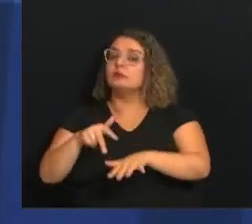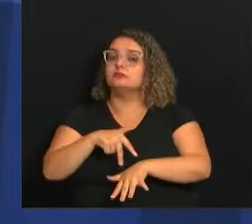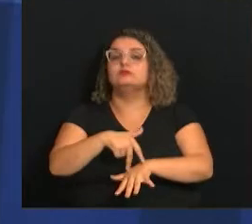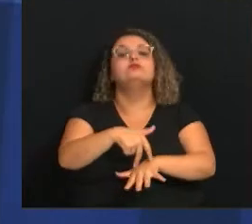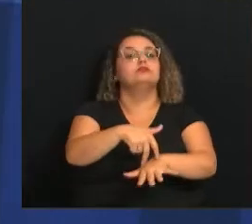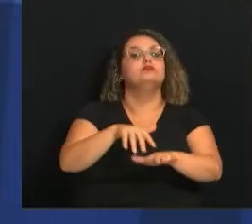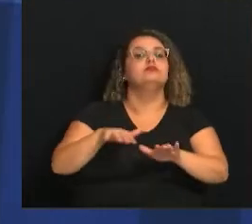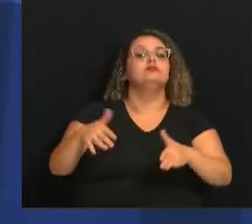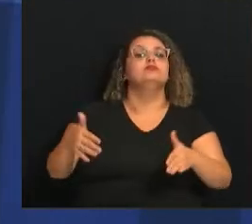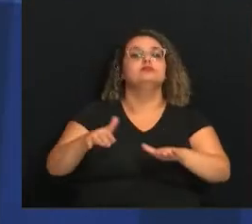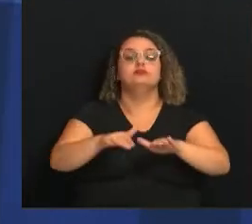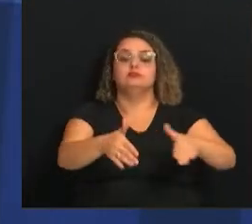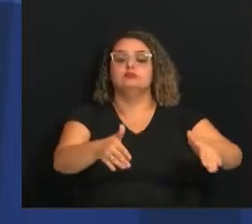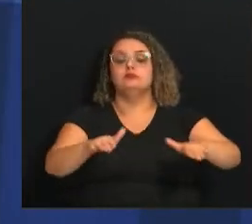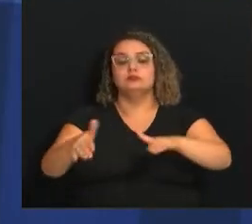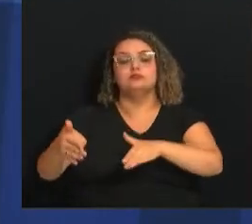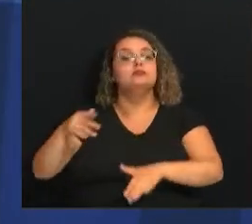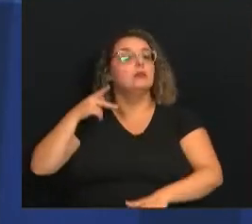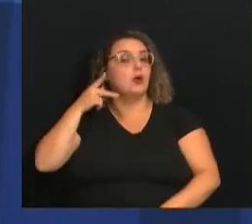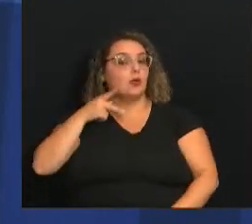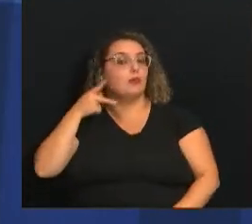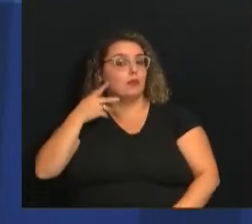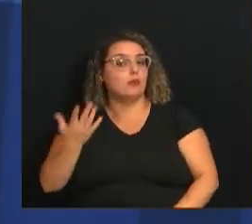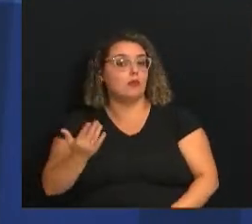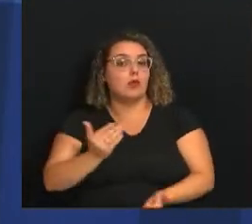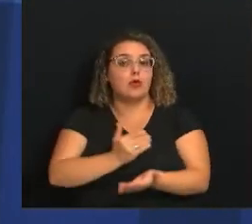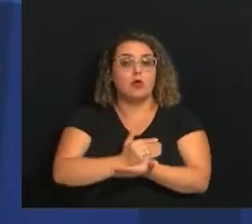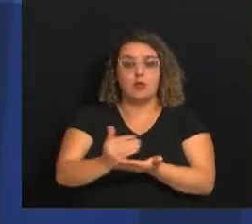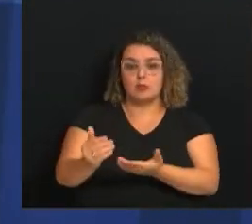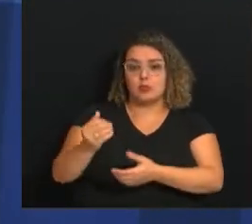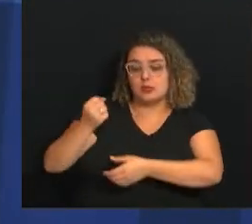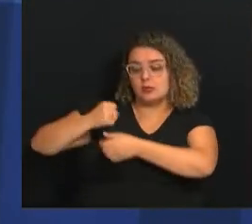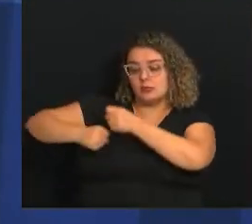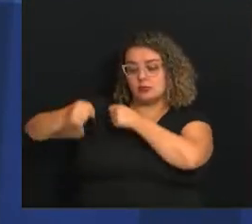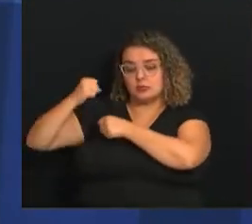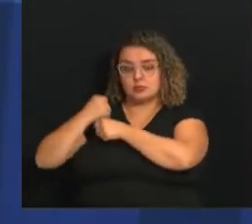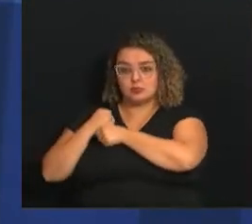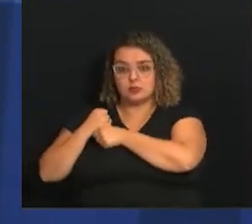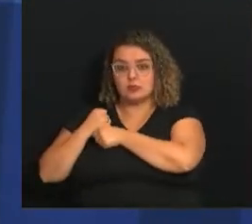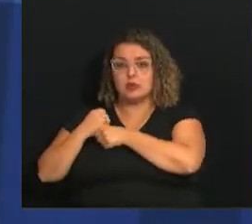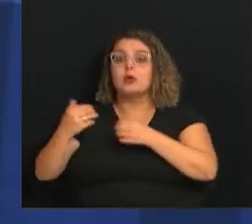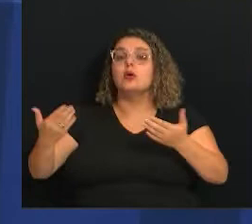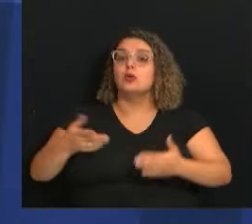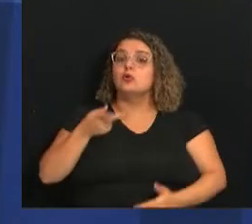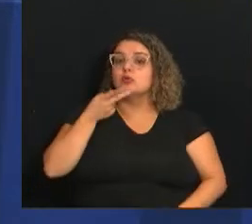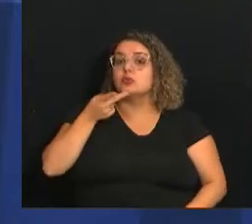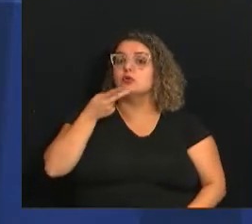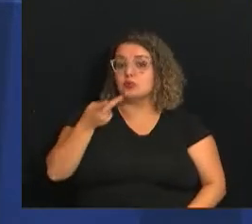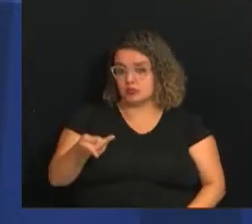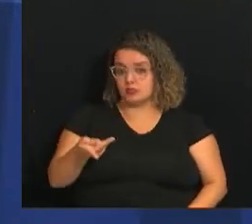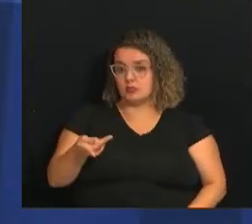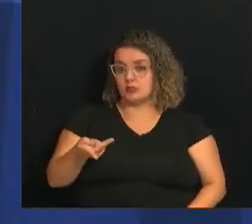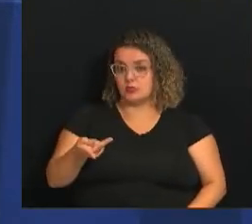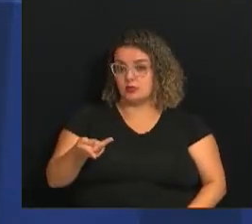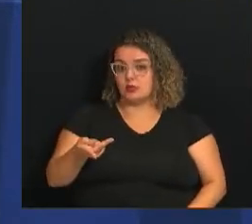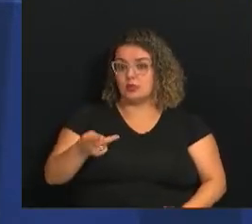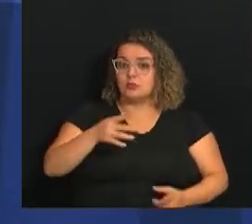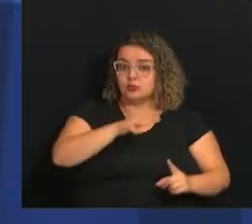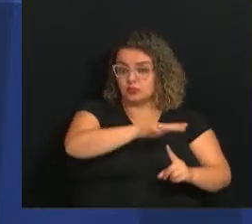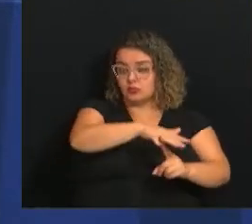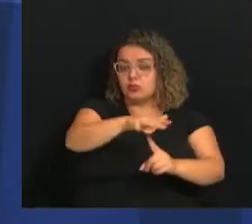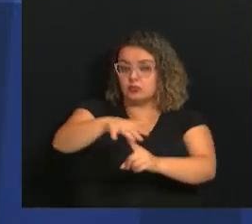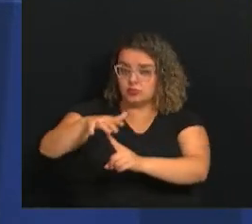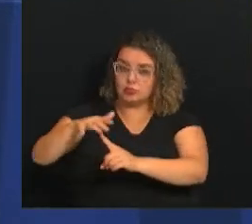foram realizadas desde o início do ano passado e hoje nós vamos falar sobre a do meio ambiente que fez